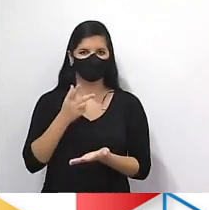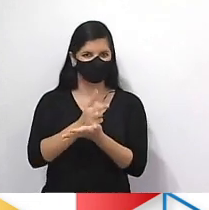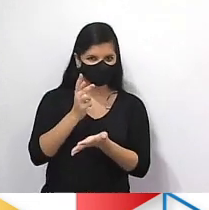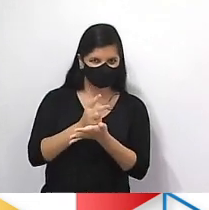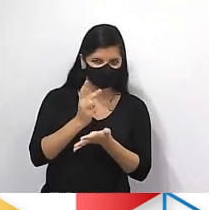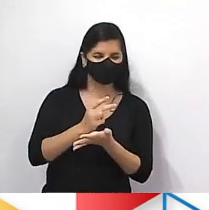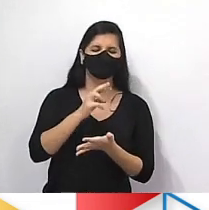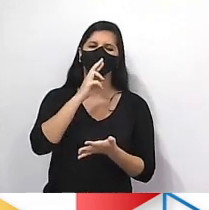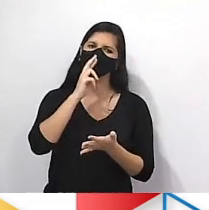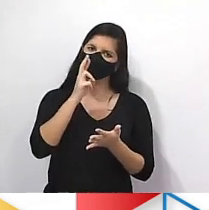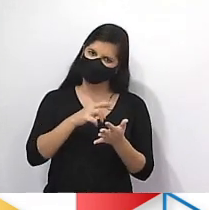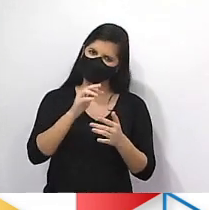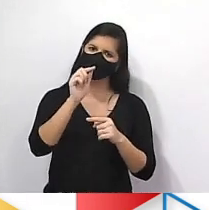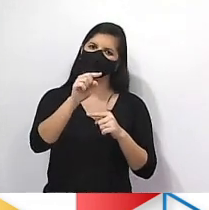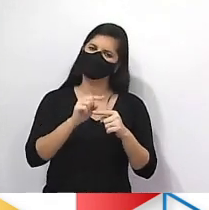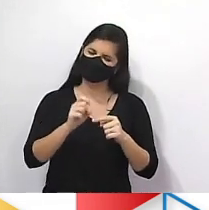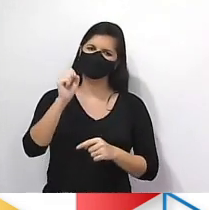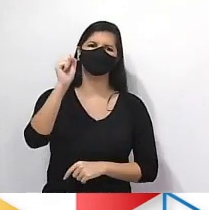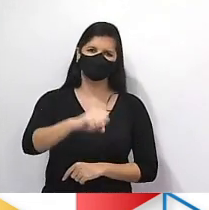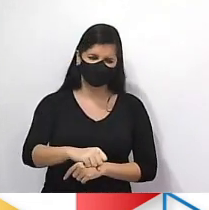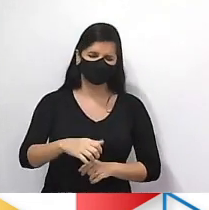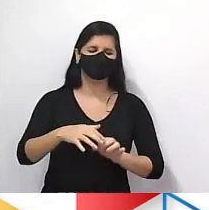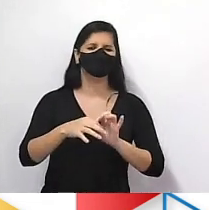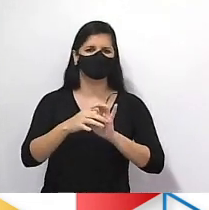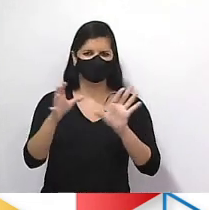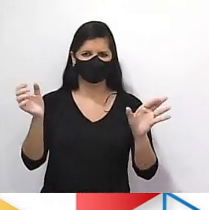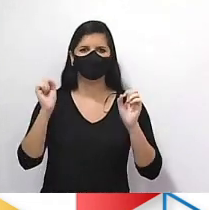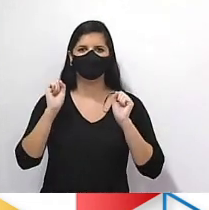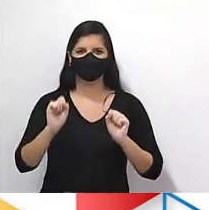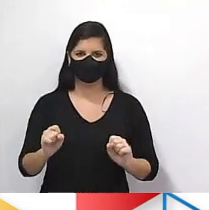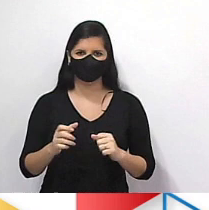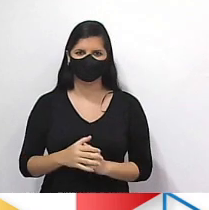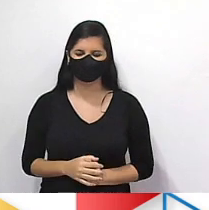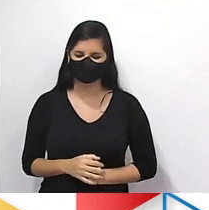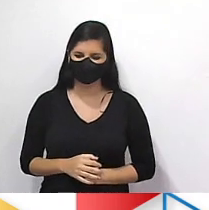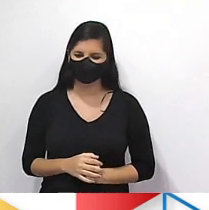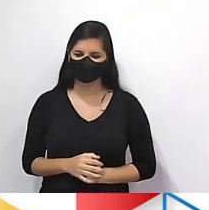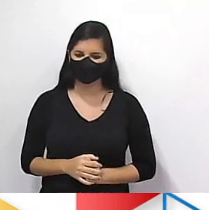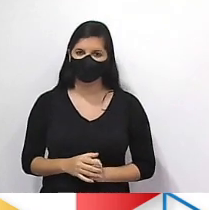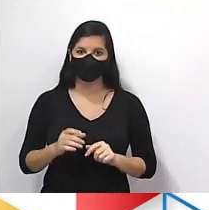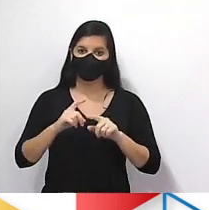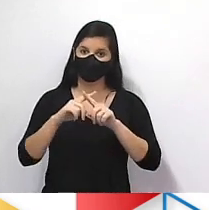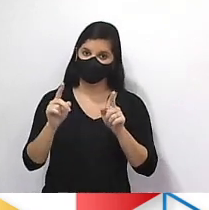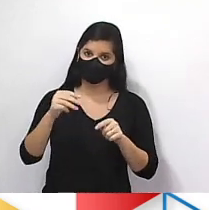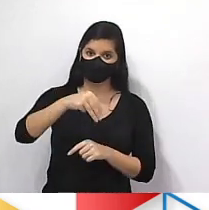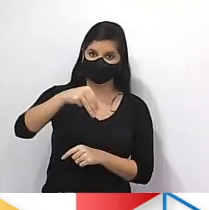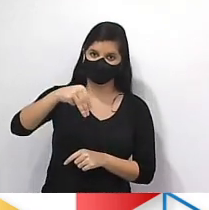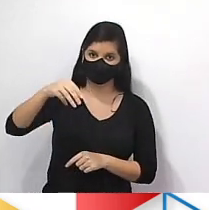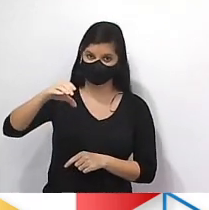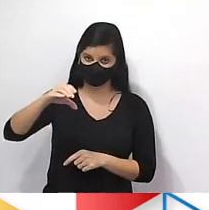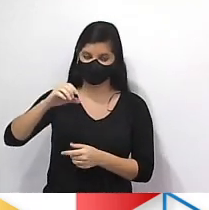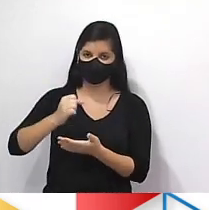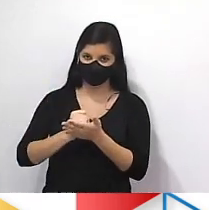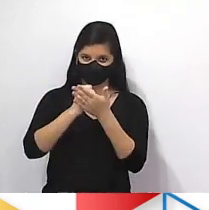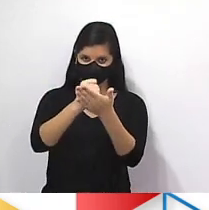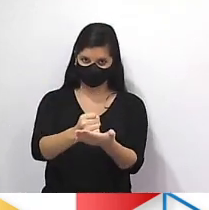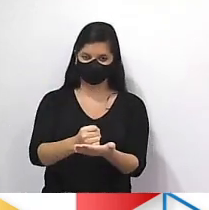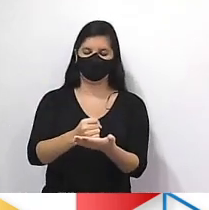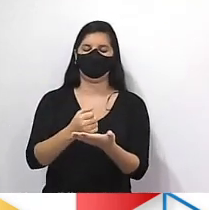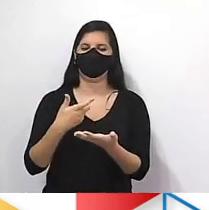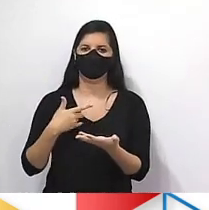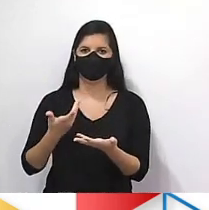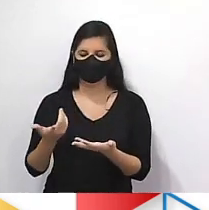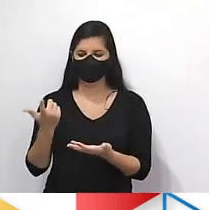as operações com fração? Sim, tá? Mas a gente também vai falar de MMC para poder te ajudar. Essa é uma